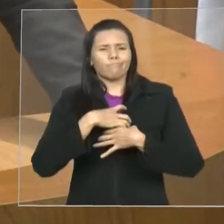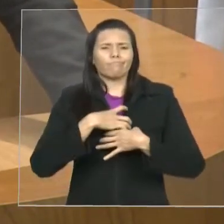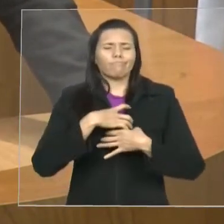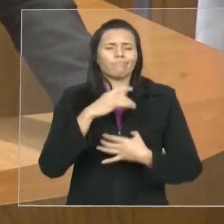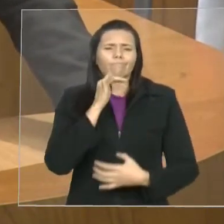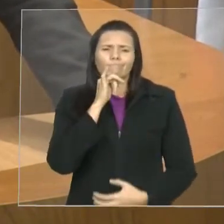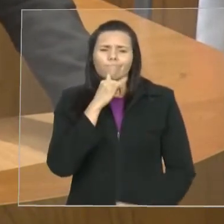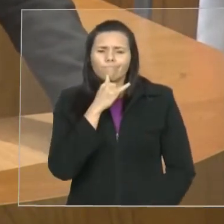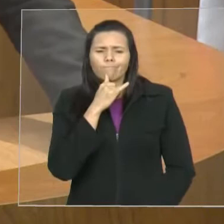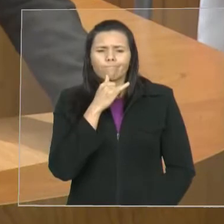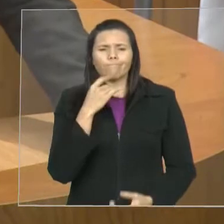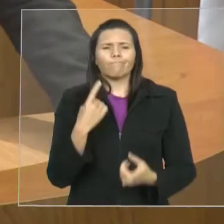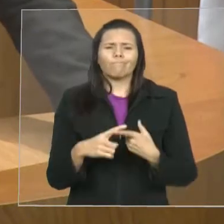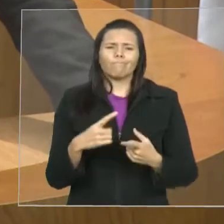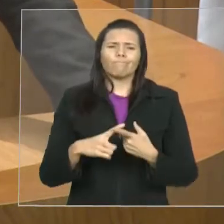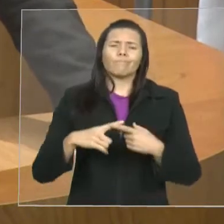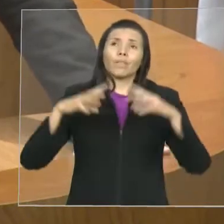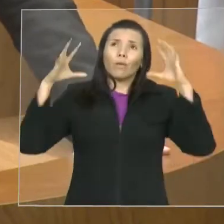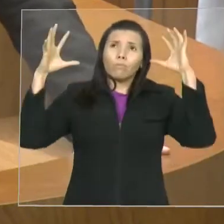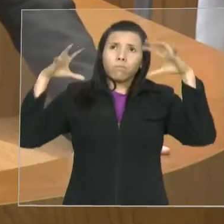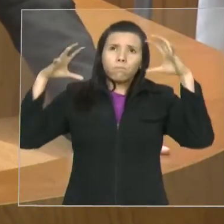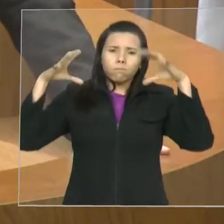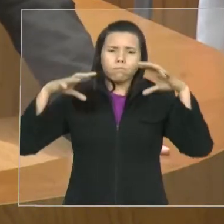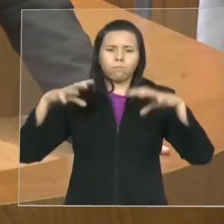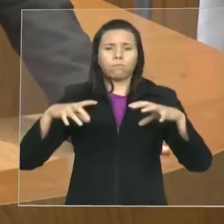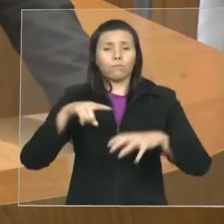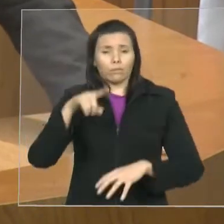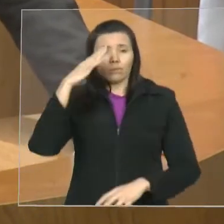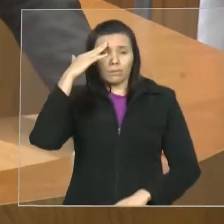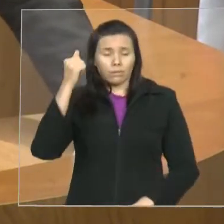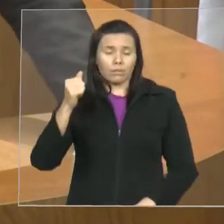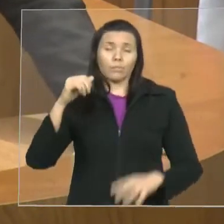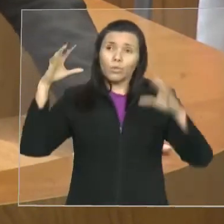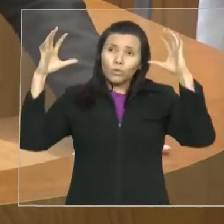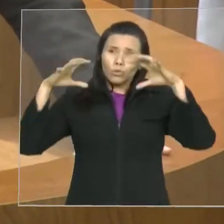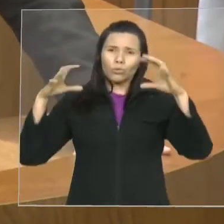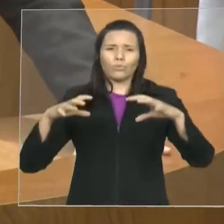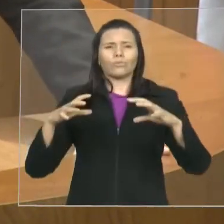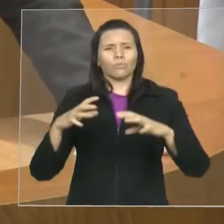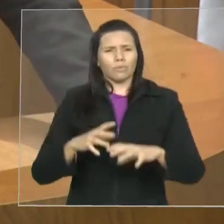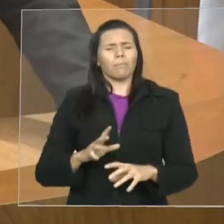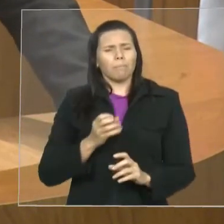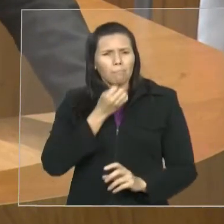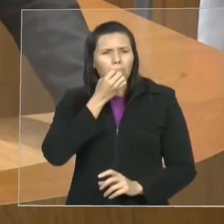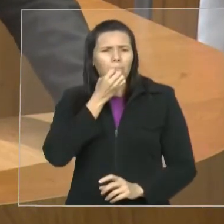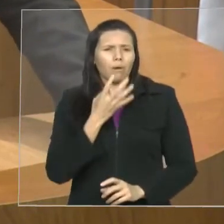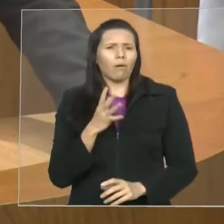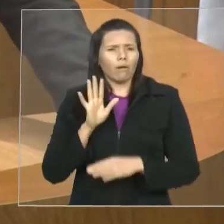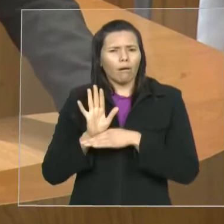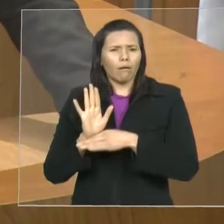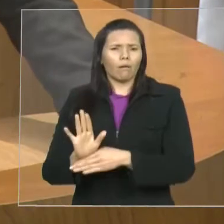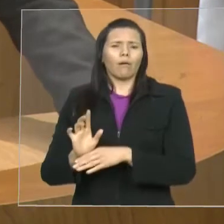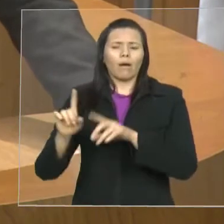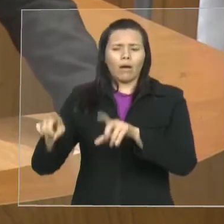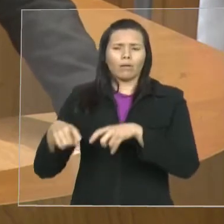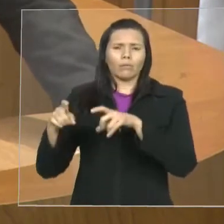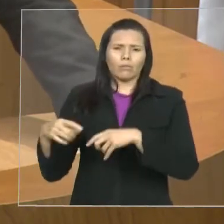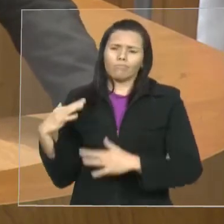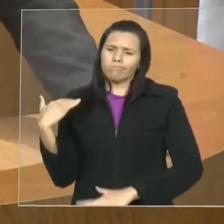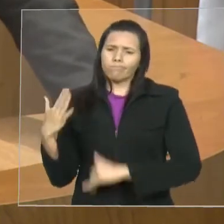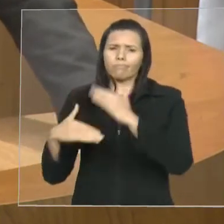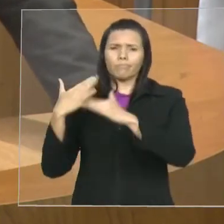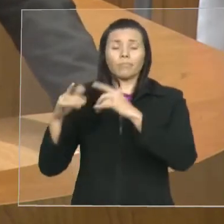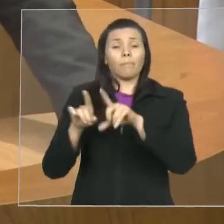embora as chuvas tragam também grandes benefícios mas em excesso